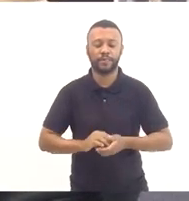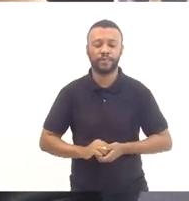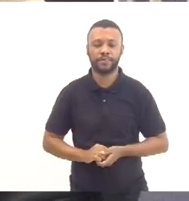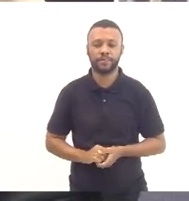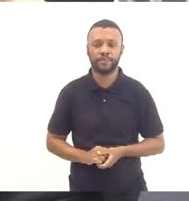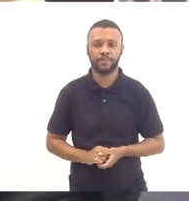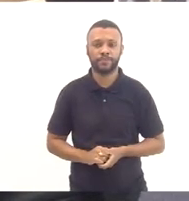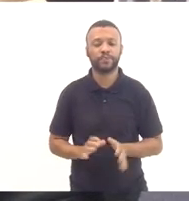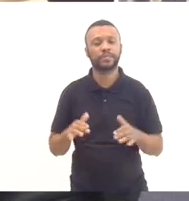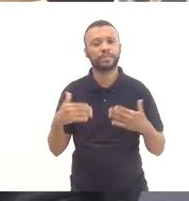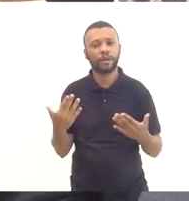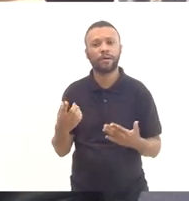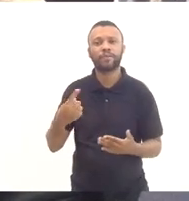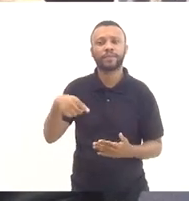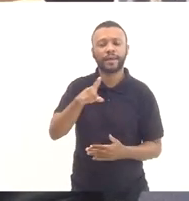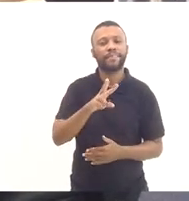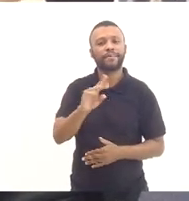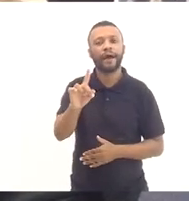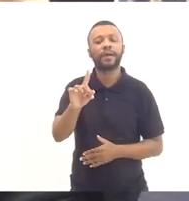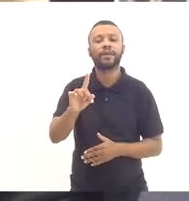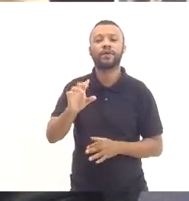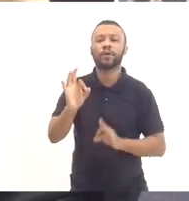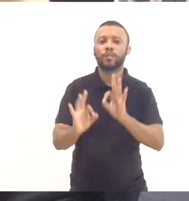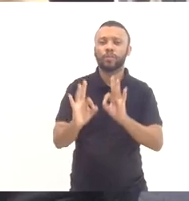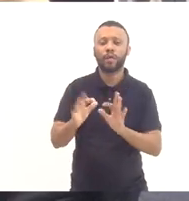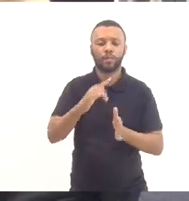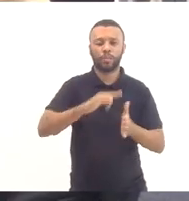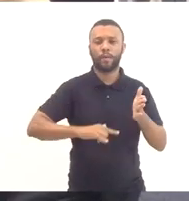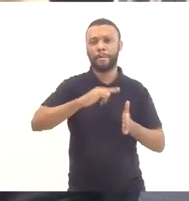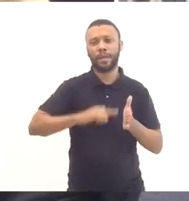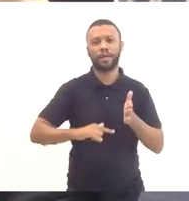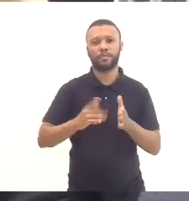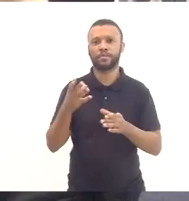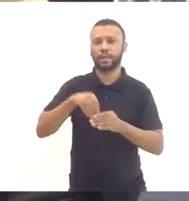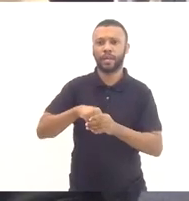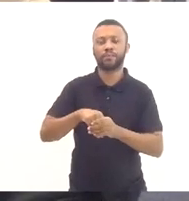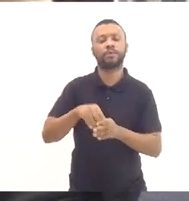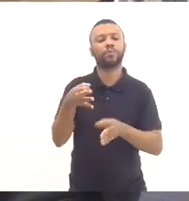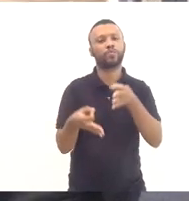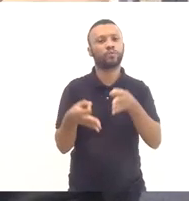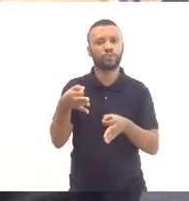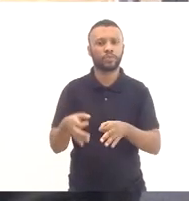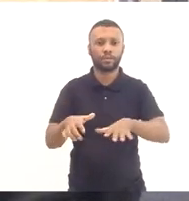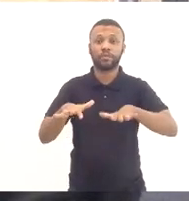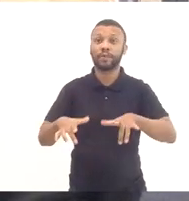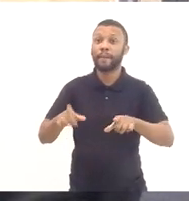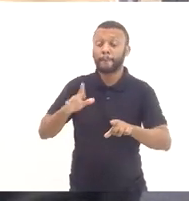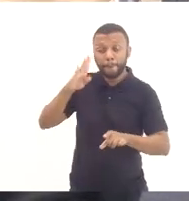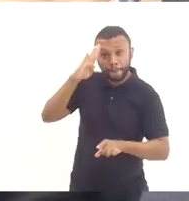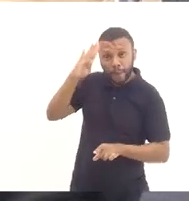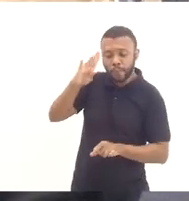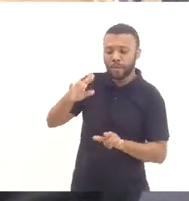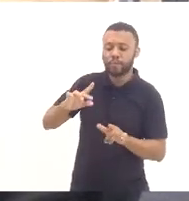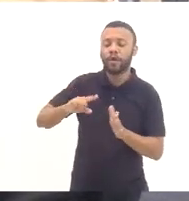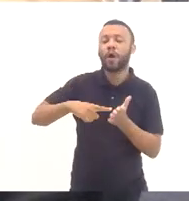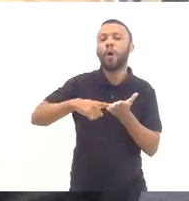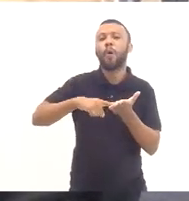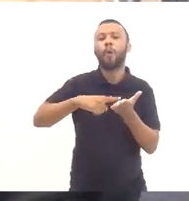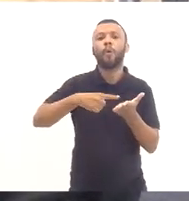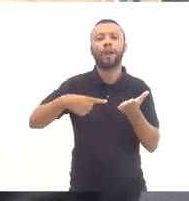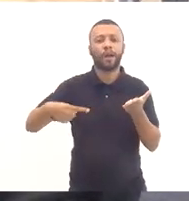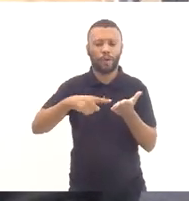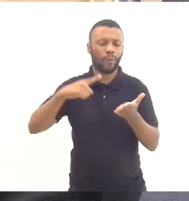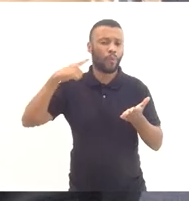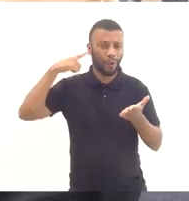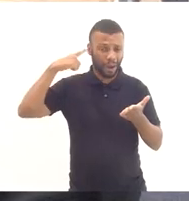e aí você vai juntar todos os documentos não ali no Juizado tá inclusive o laudo médico dizendo que aquela